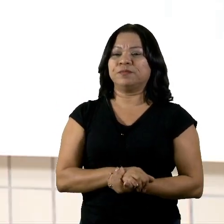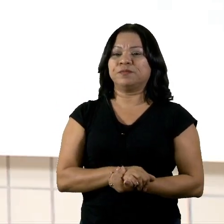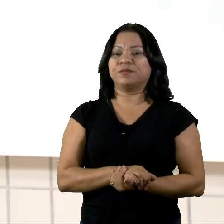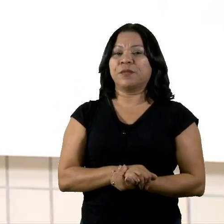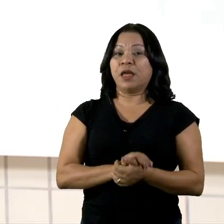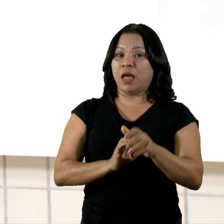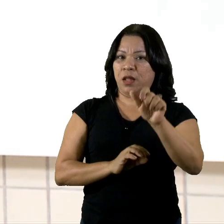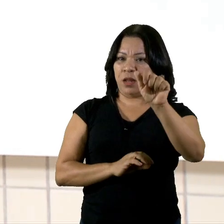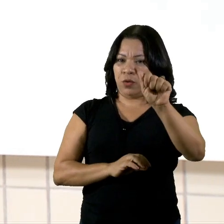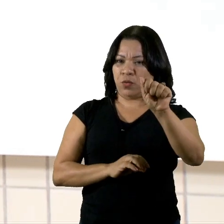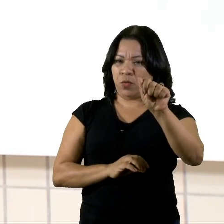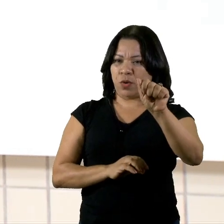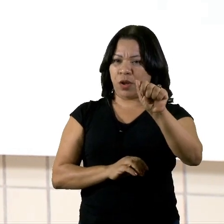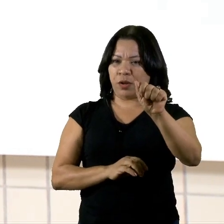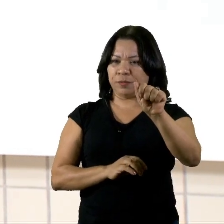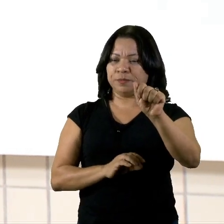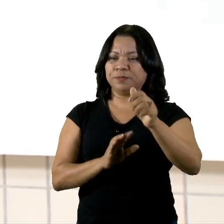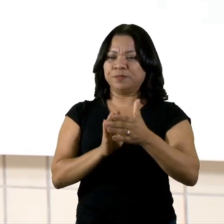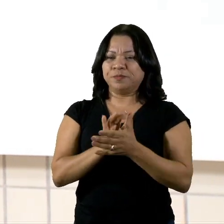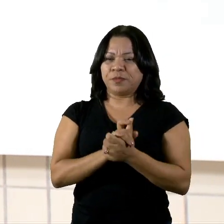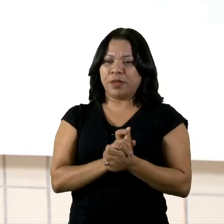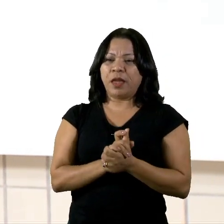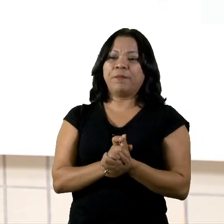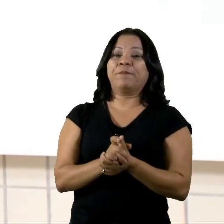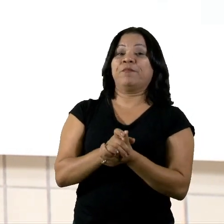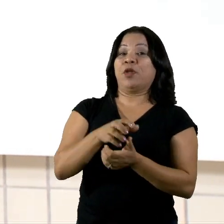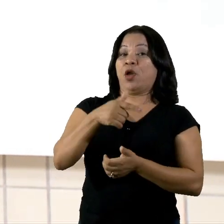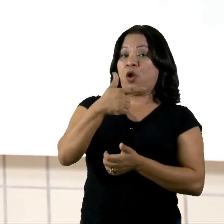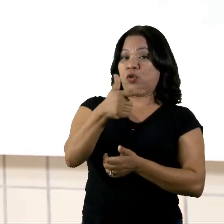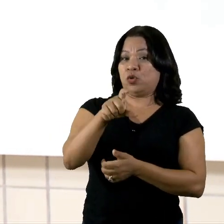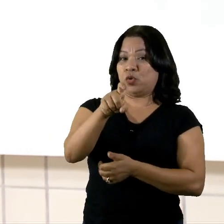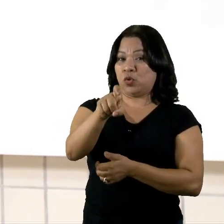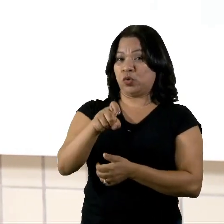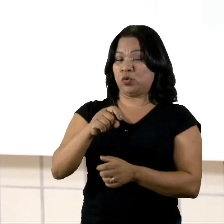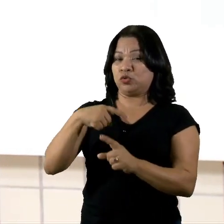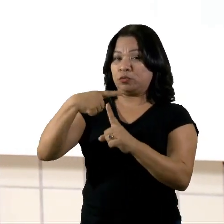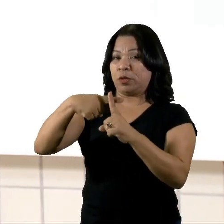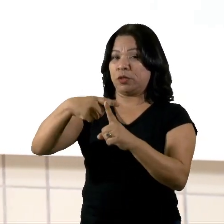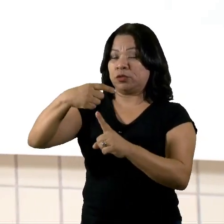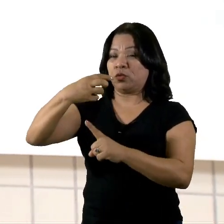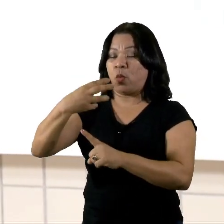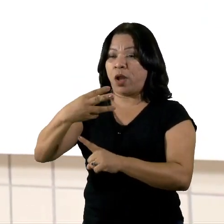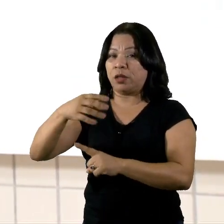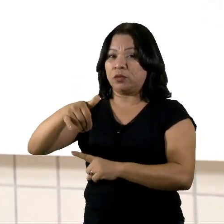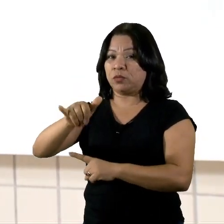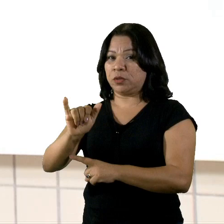seguinte, essa expressão aqui, ó, 2x mais 4y mais 6z,